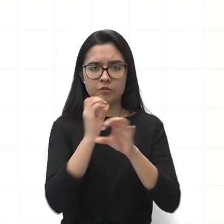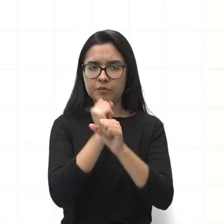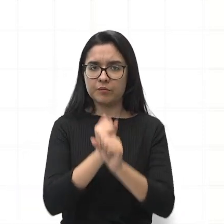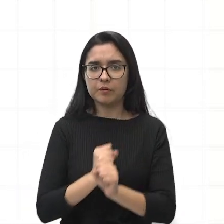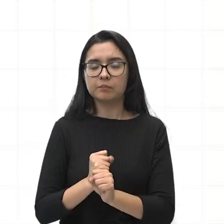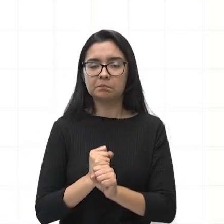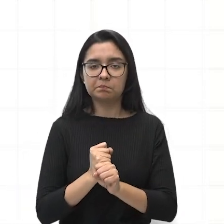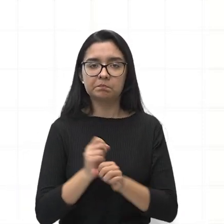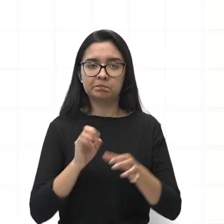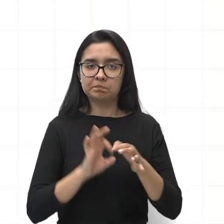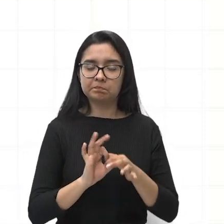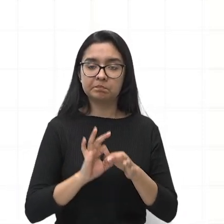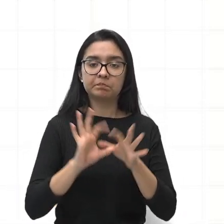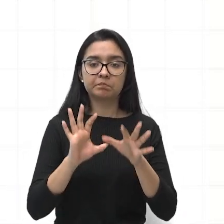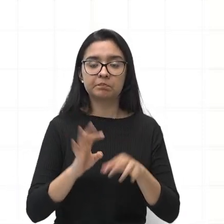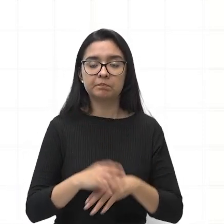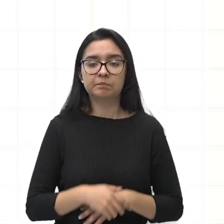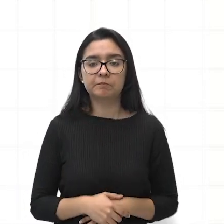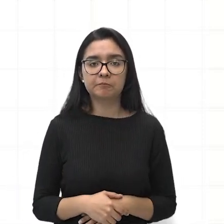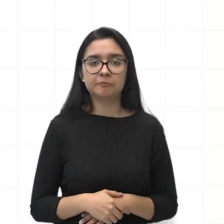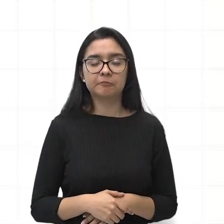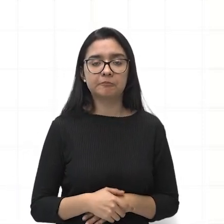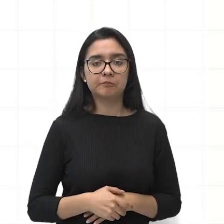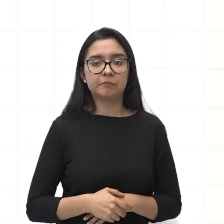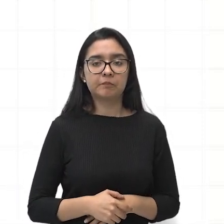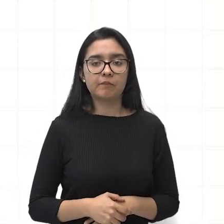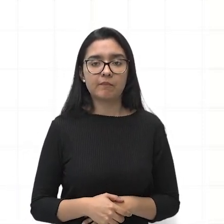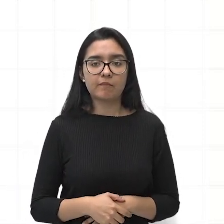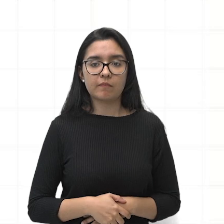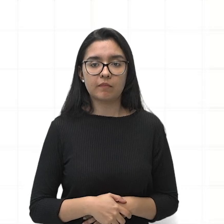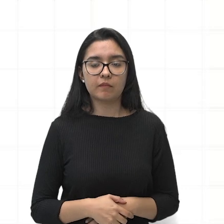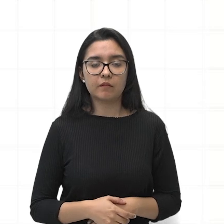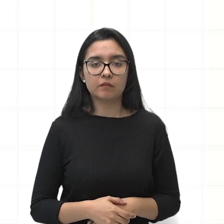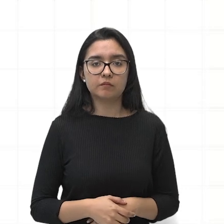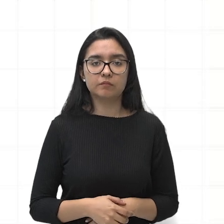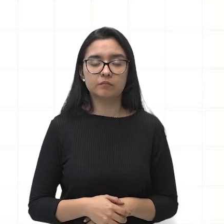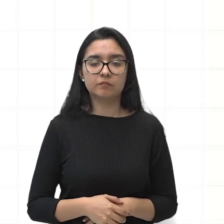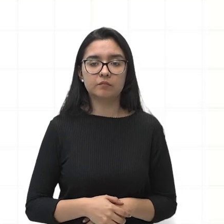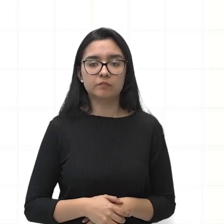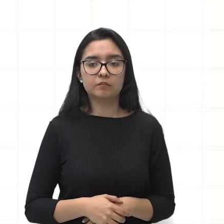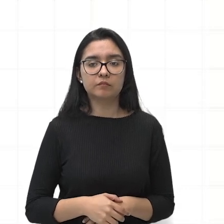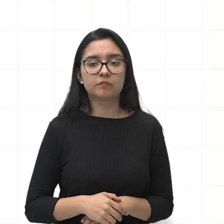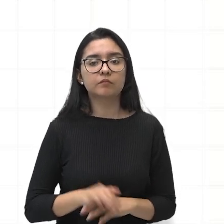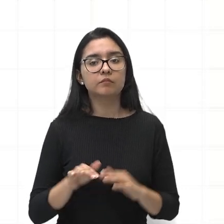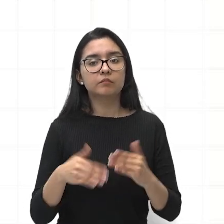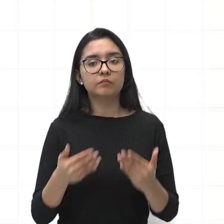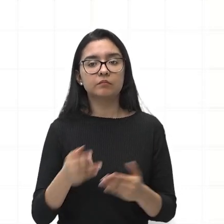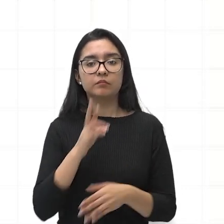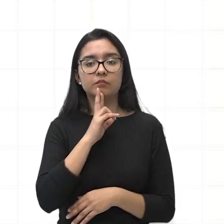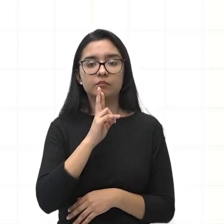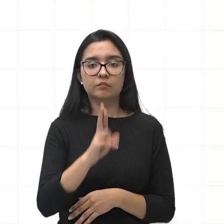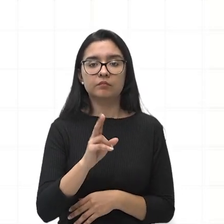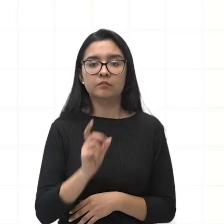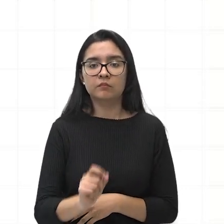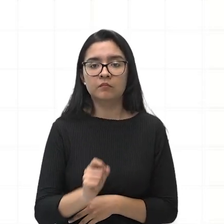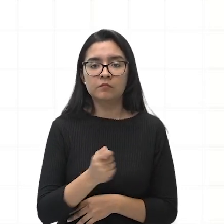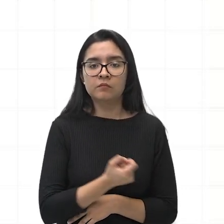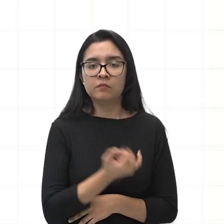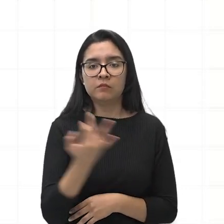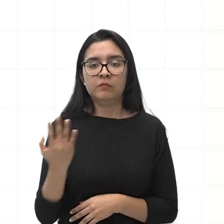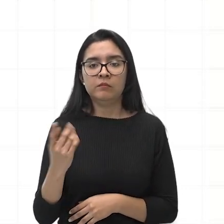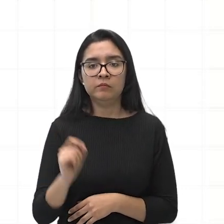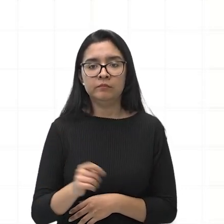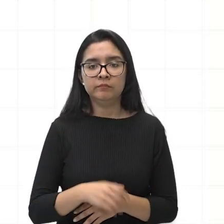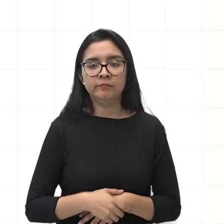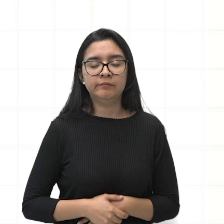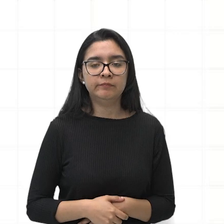Né? Vou multiplicar aqui para igualar as casas decimais, né? Ficaria 34 dividido por